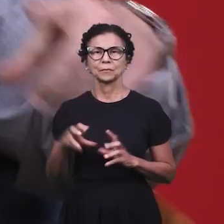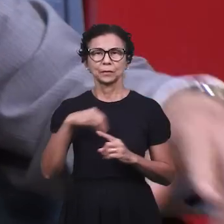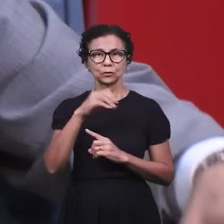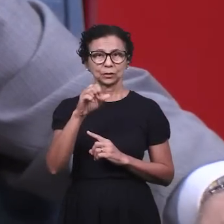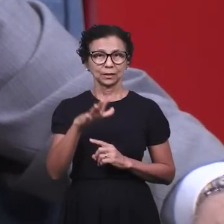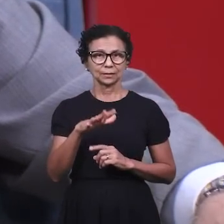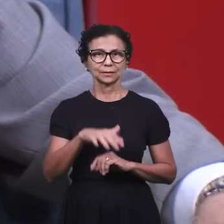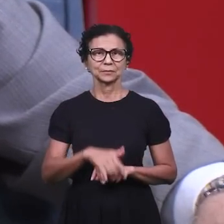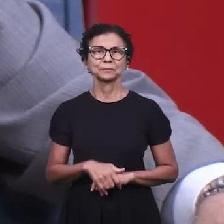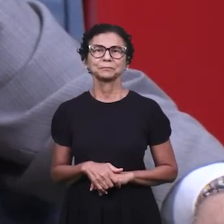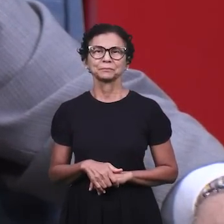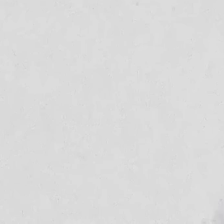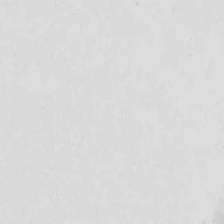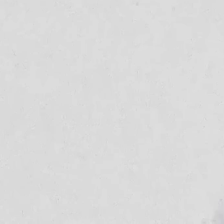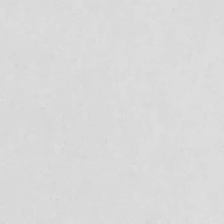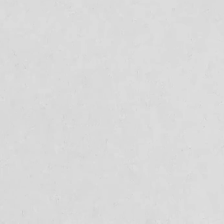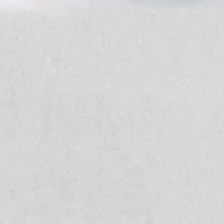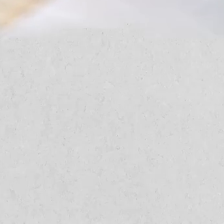logo depois da nossa vinheta.